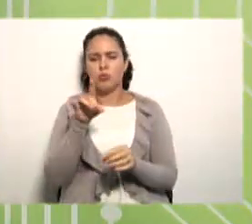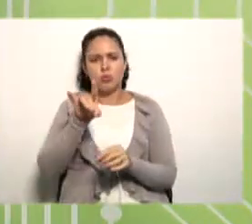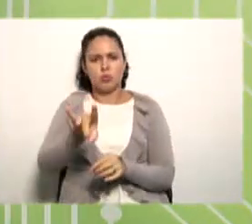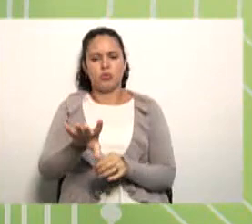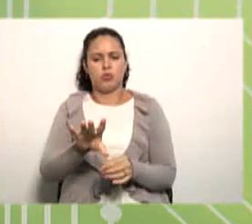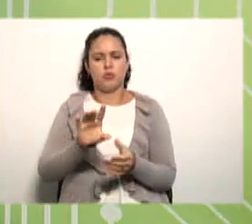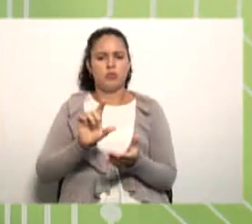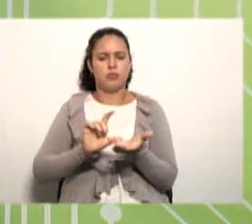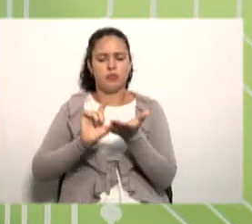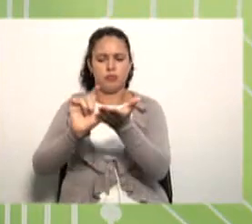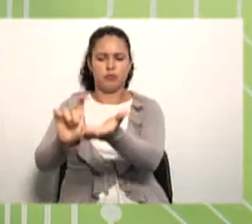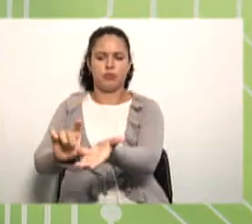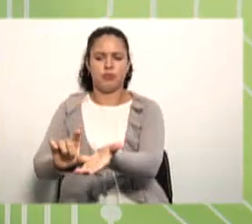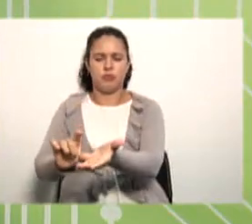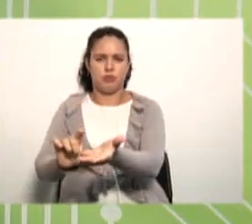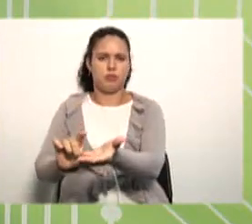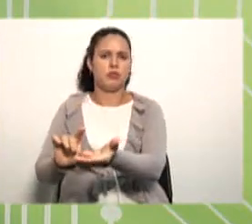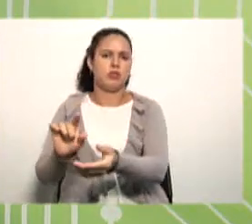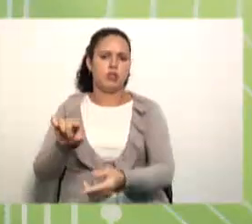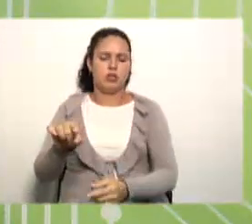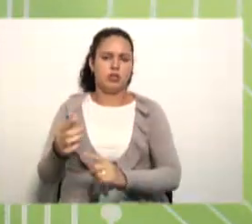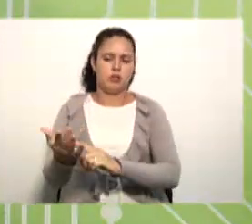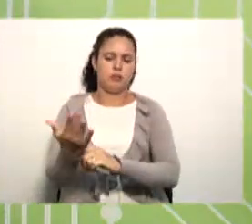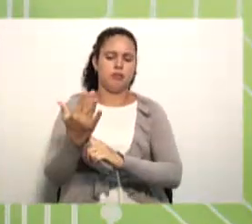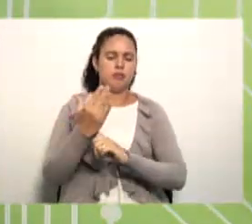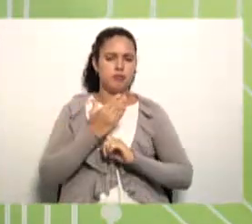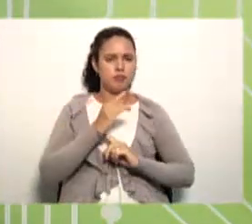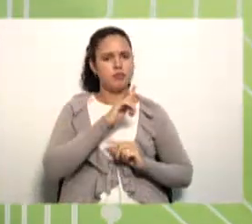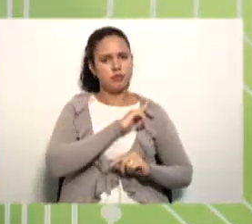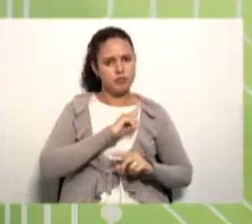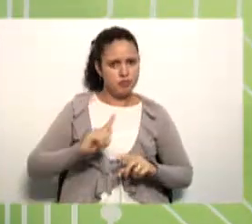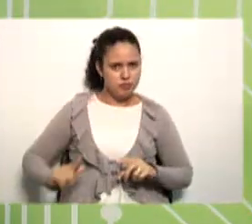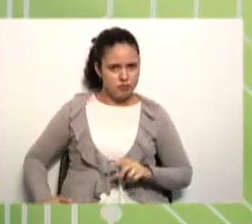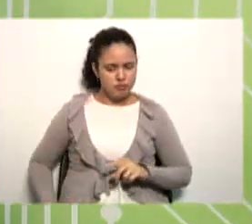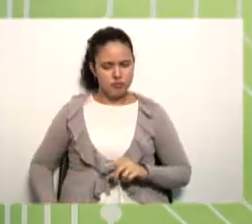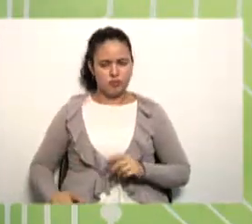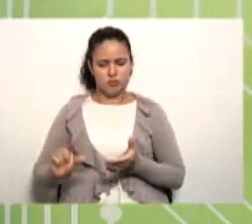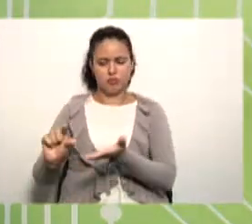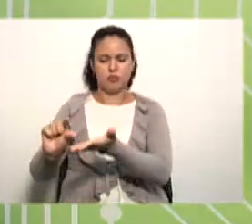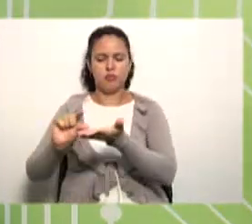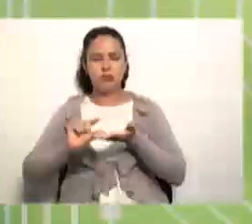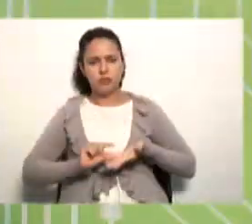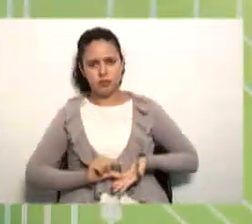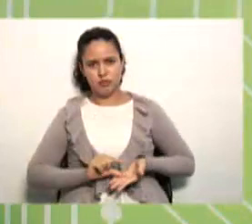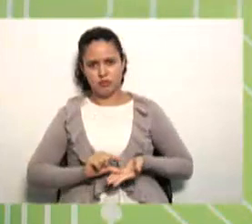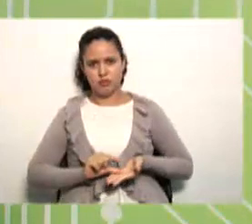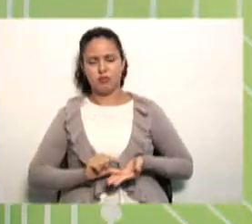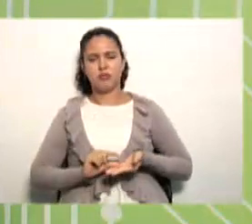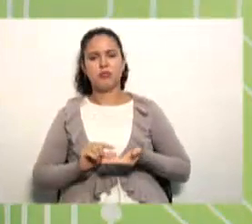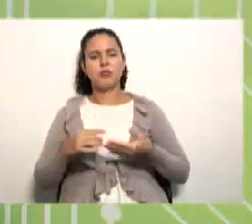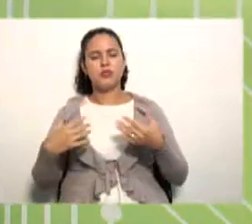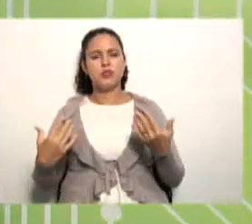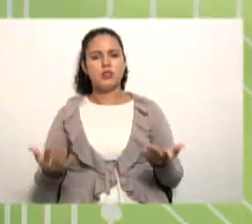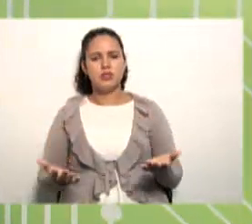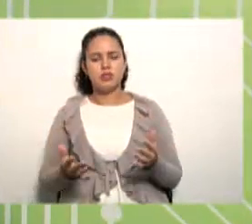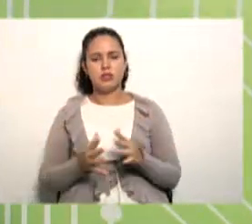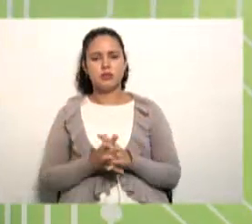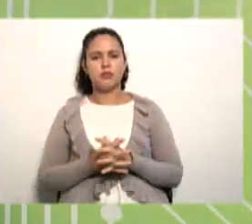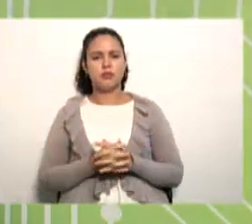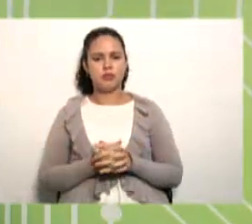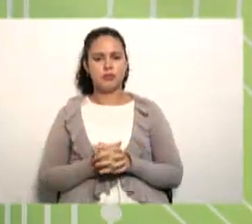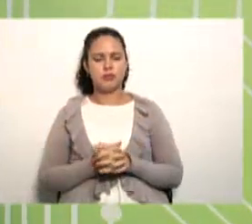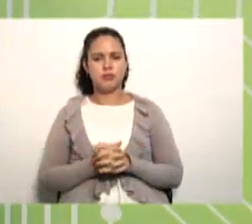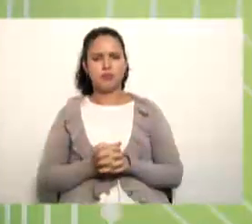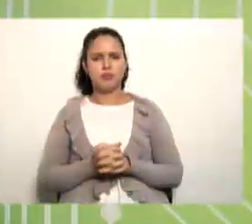pode utilizar ao fazer suas políticas públicas para incentivar a população a ir para onde o governo deseja. Por exemplo,